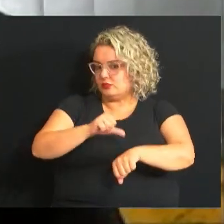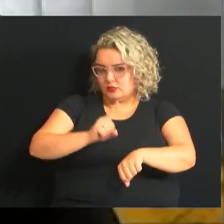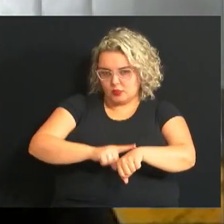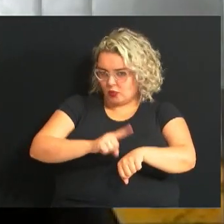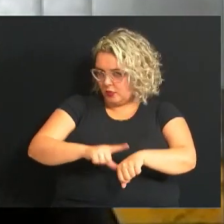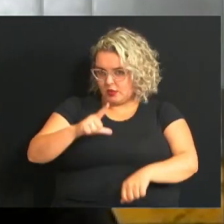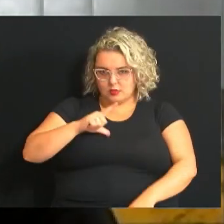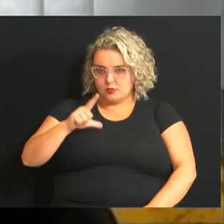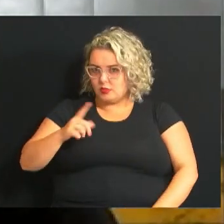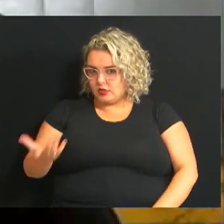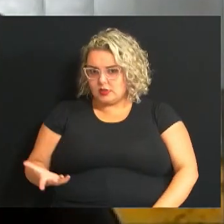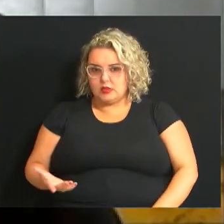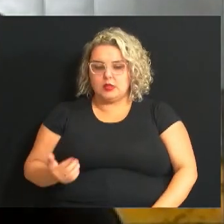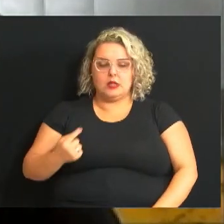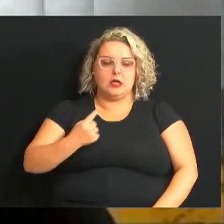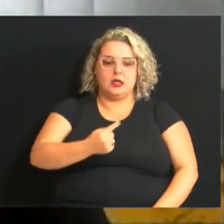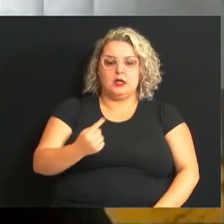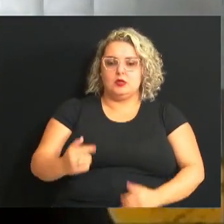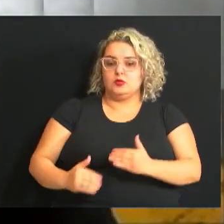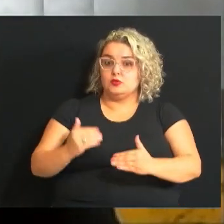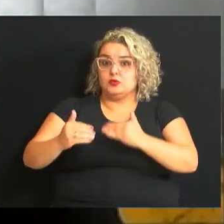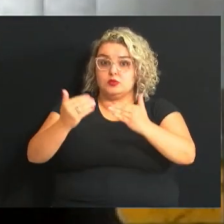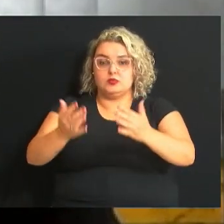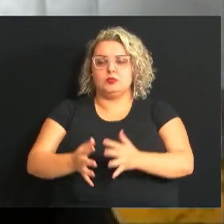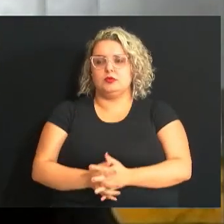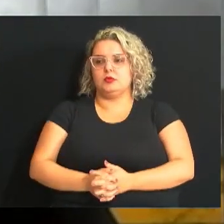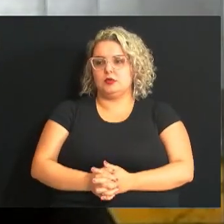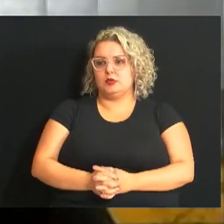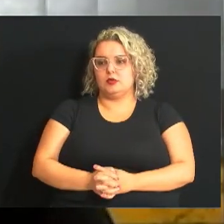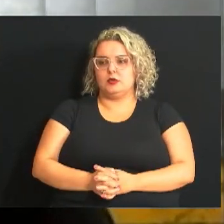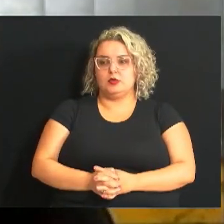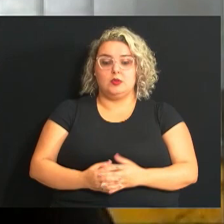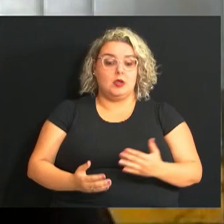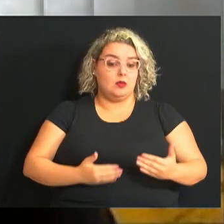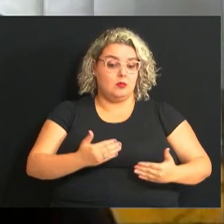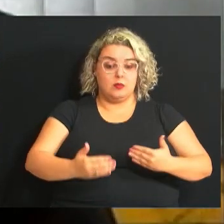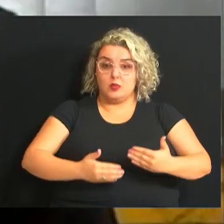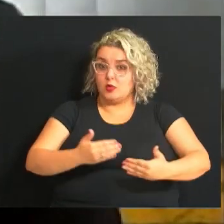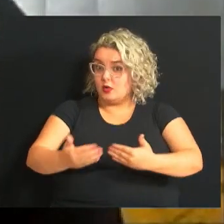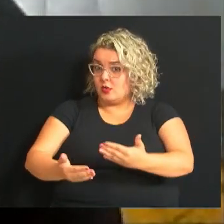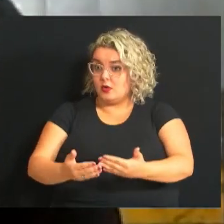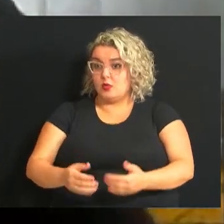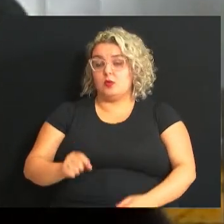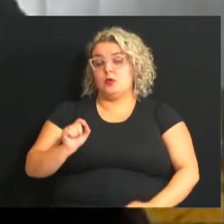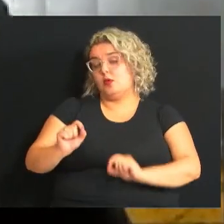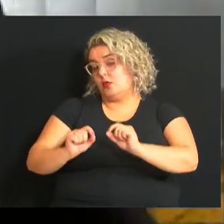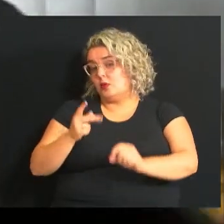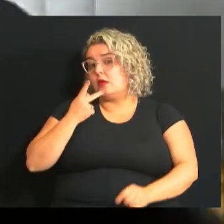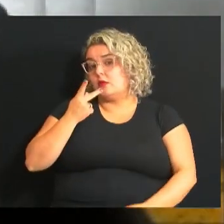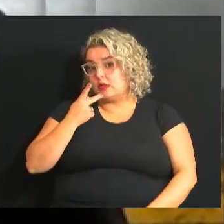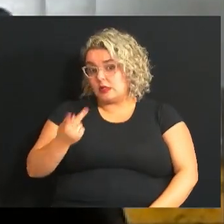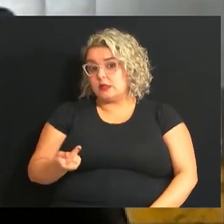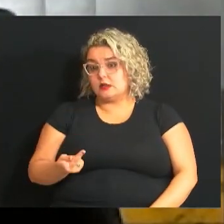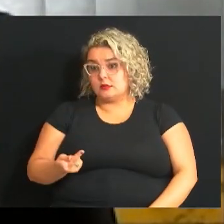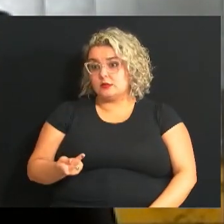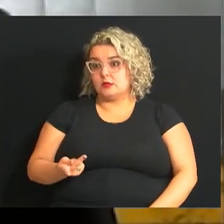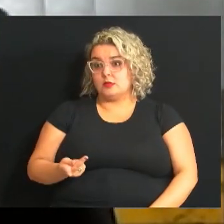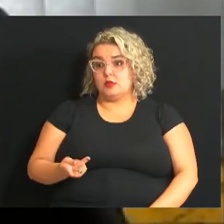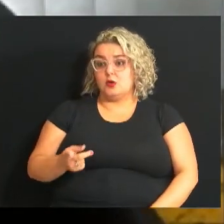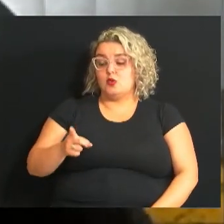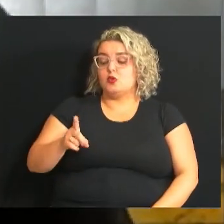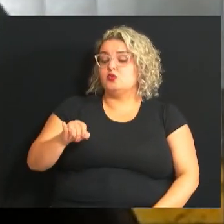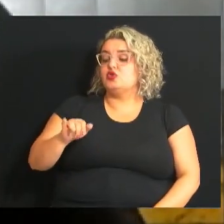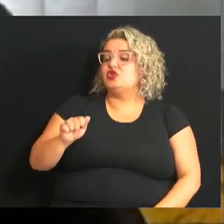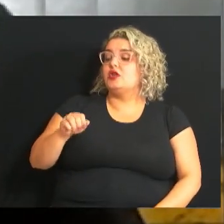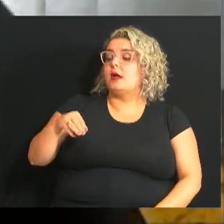seu desenvolvimento e passar pelo processo, né? O que a gente fala, um diamante, ele se torna um